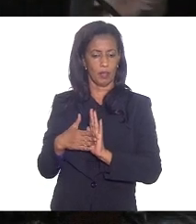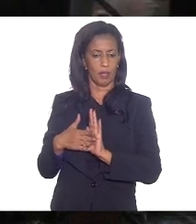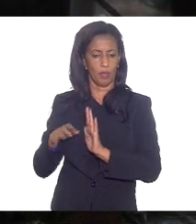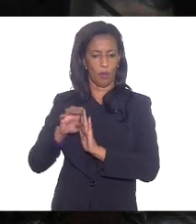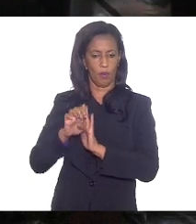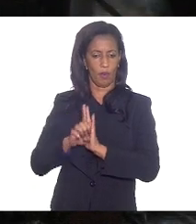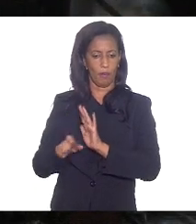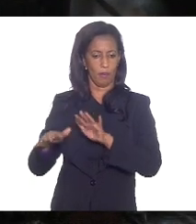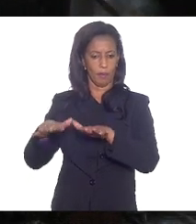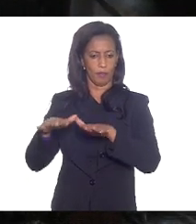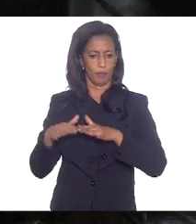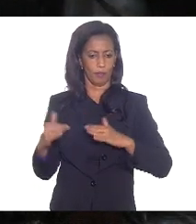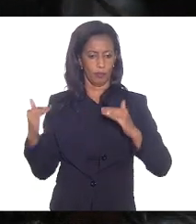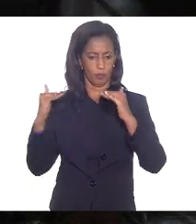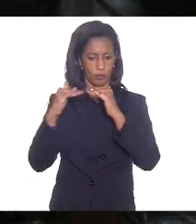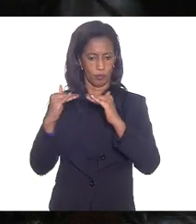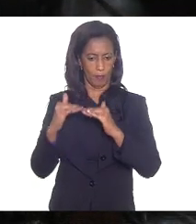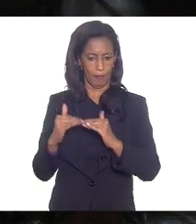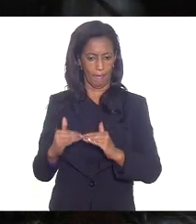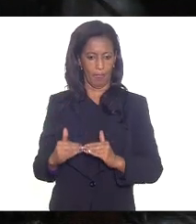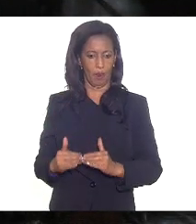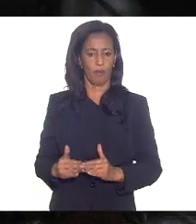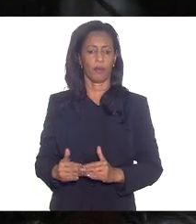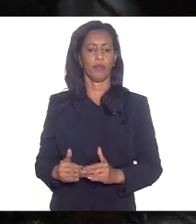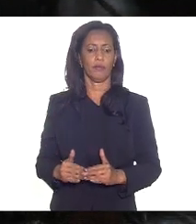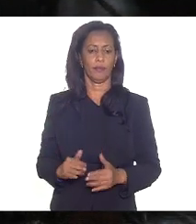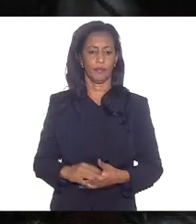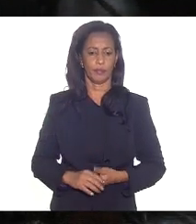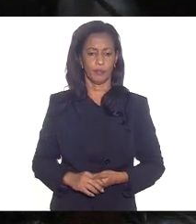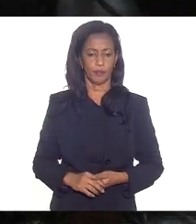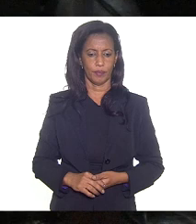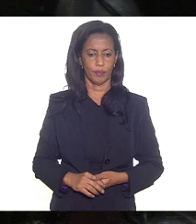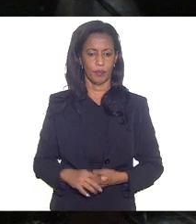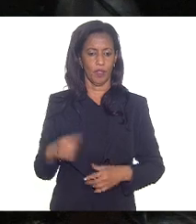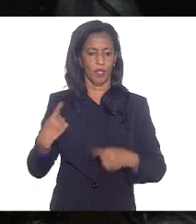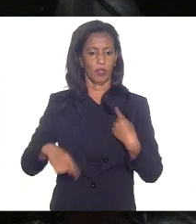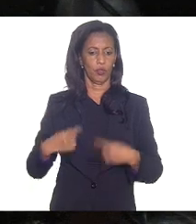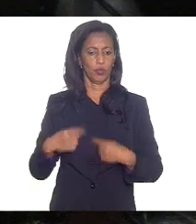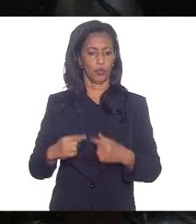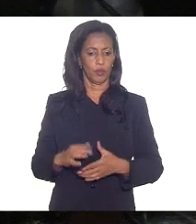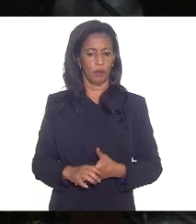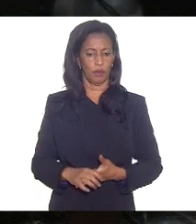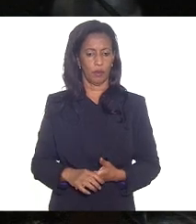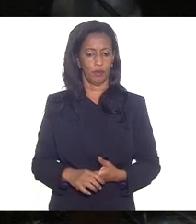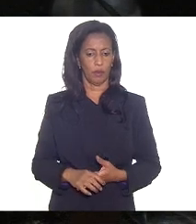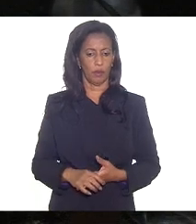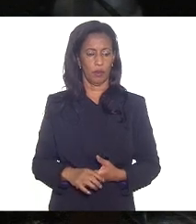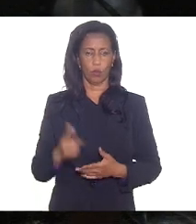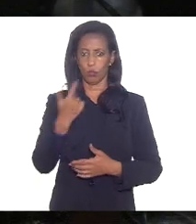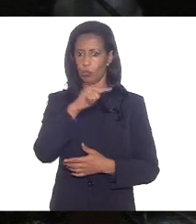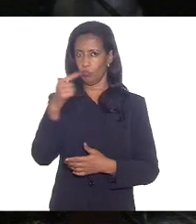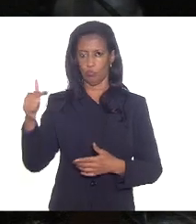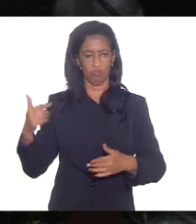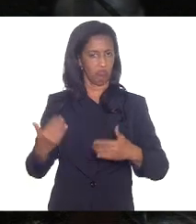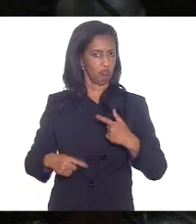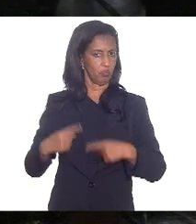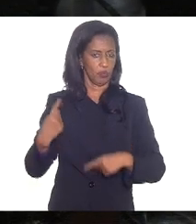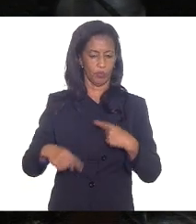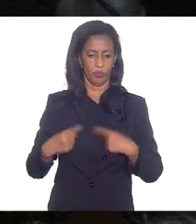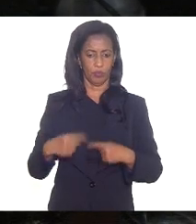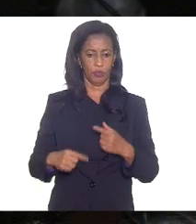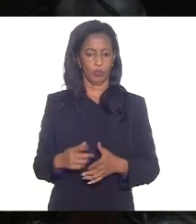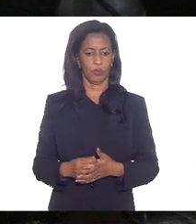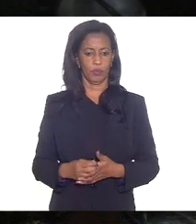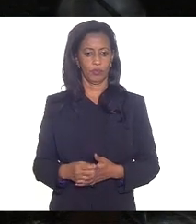Internas e Proposições Externas, favorável. Relator, deputado Márcio Canella e Márcio Canella. Em discussão. Não havendo quem queira discutir...